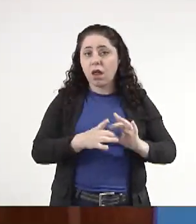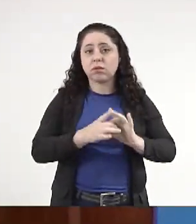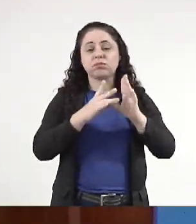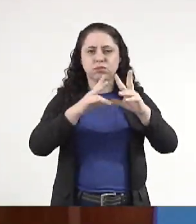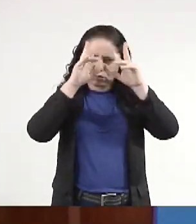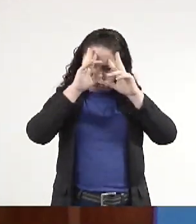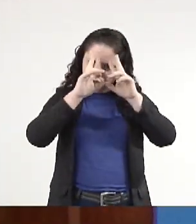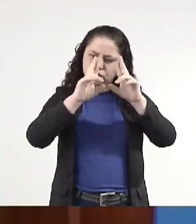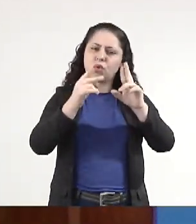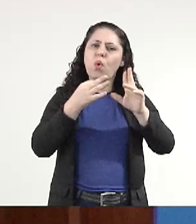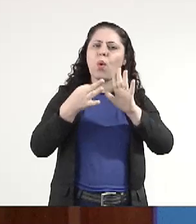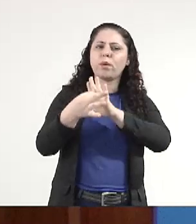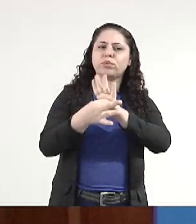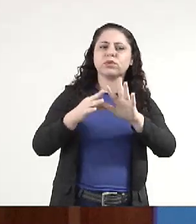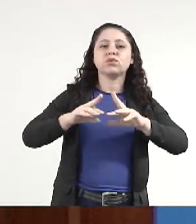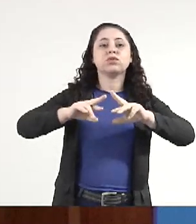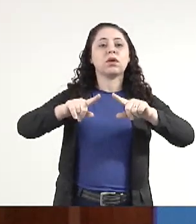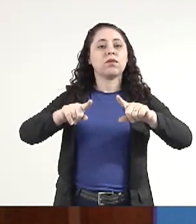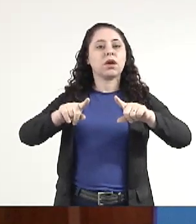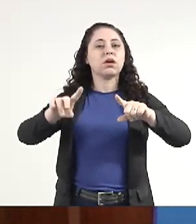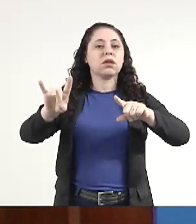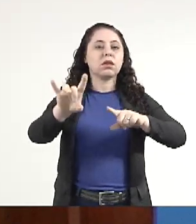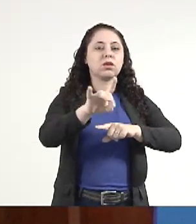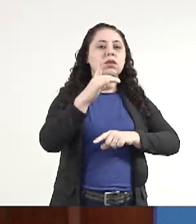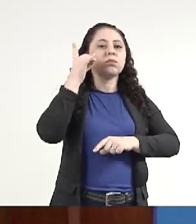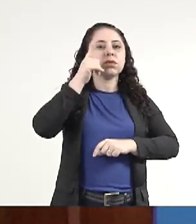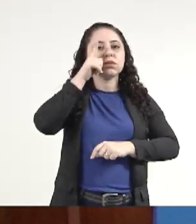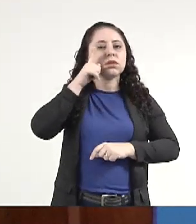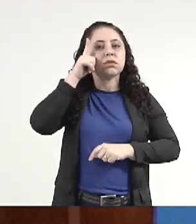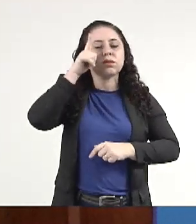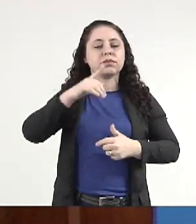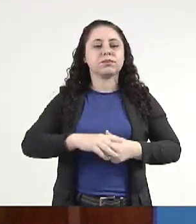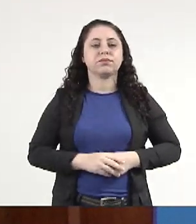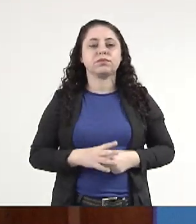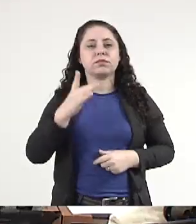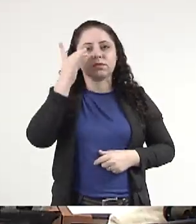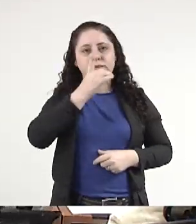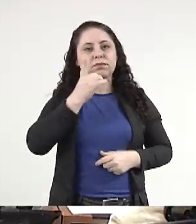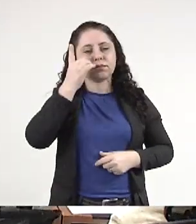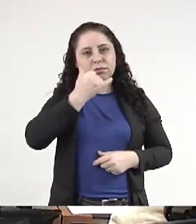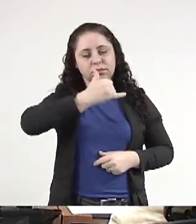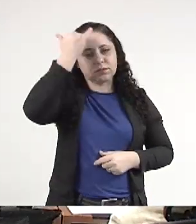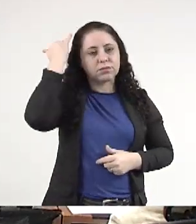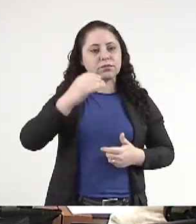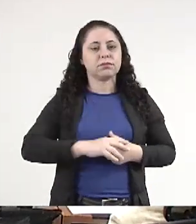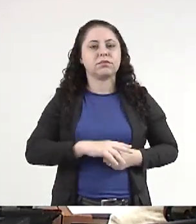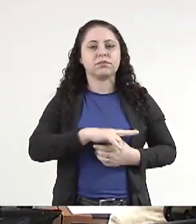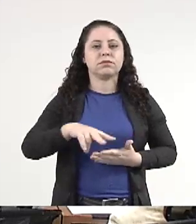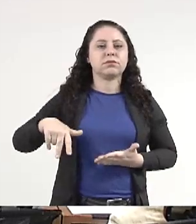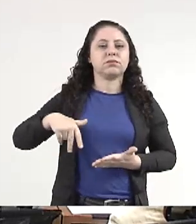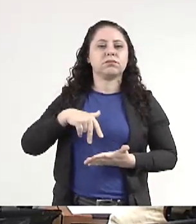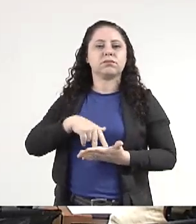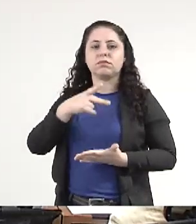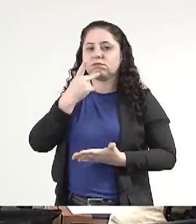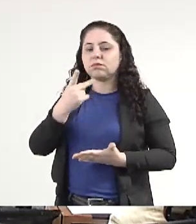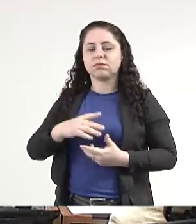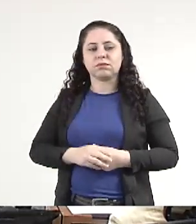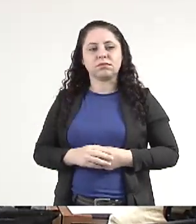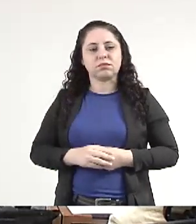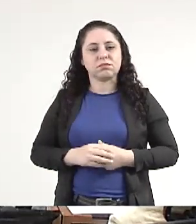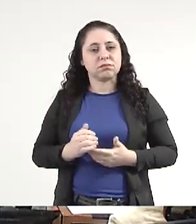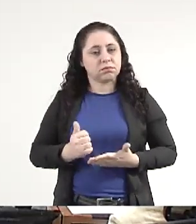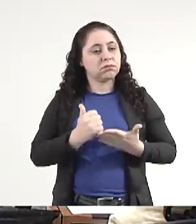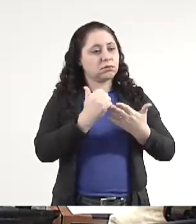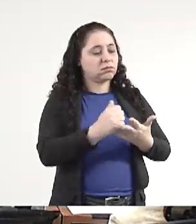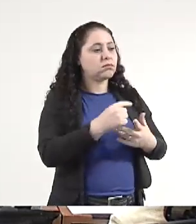e no respeito às opiniões divergentes de cada um. Deputada Gleice Jane. Deputado Júnior Mock, venho aqui para colaborar